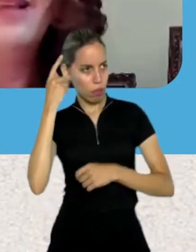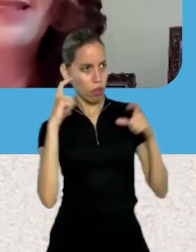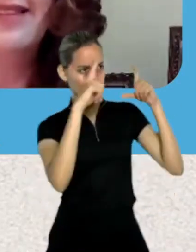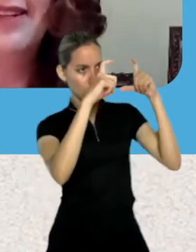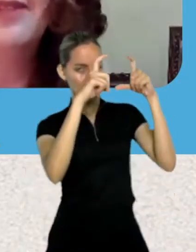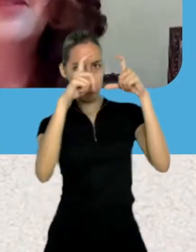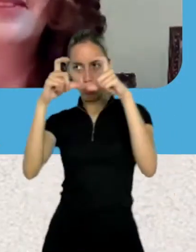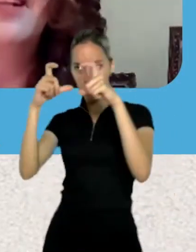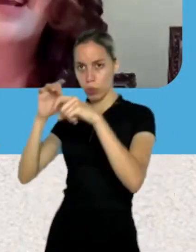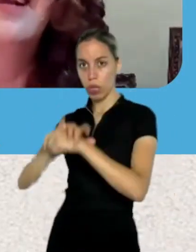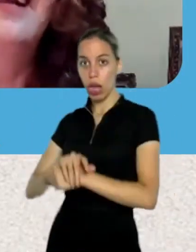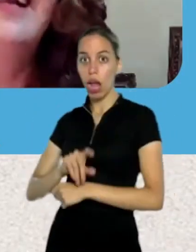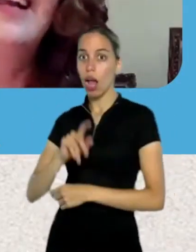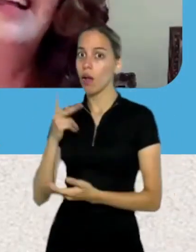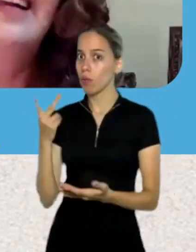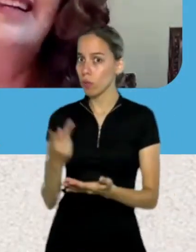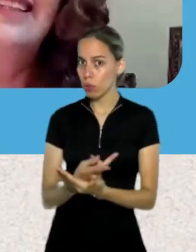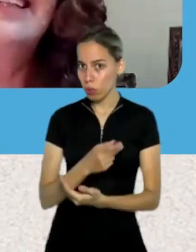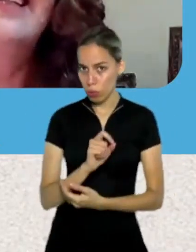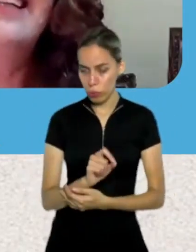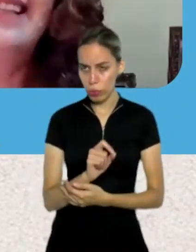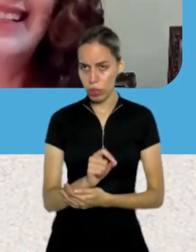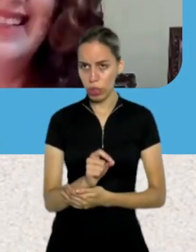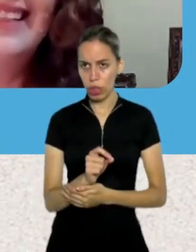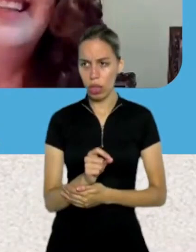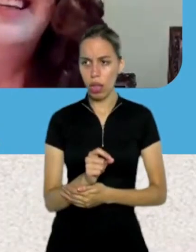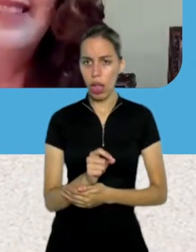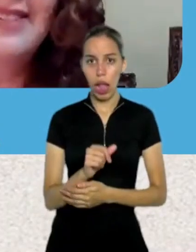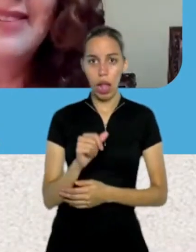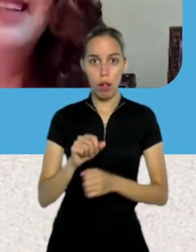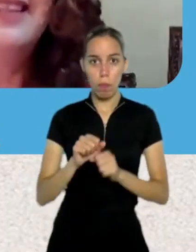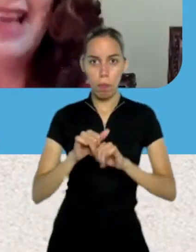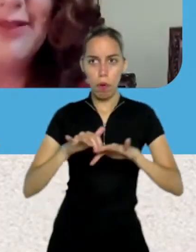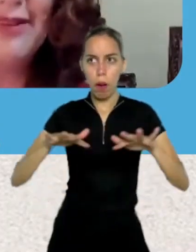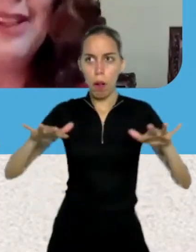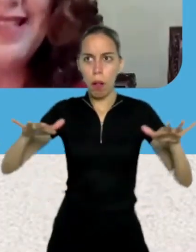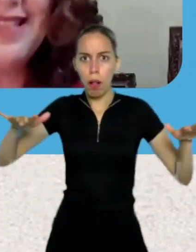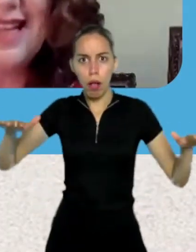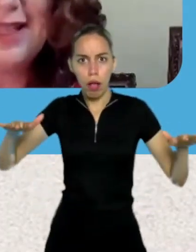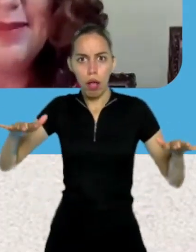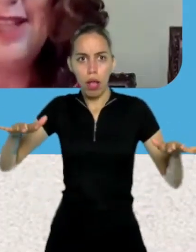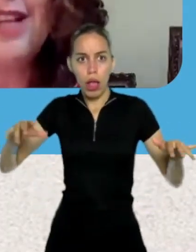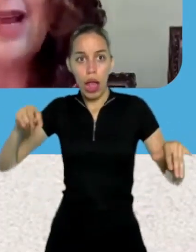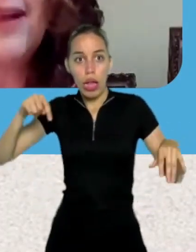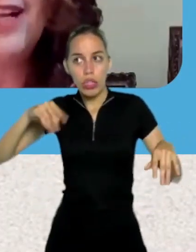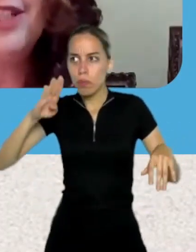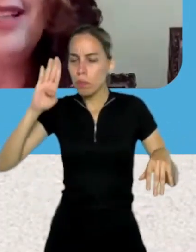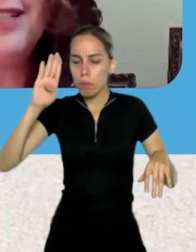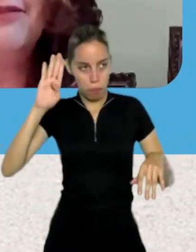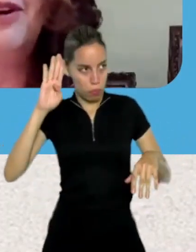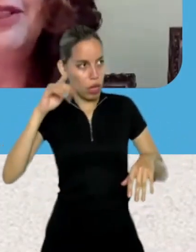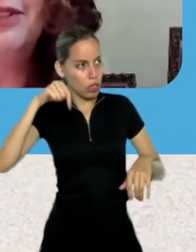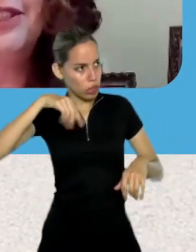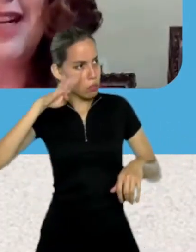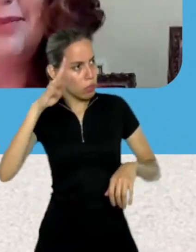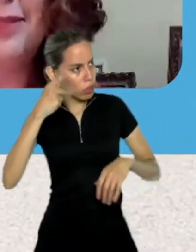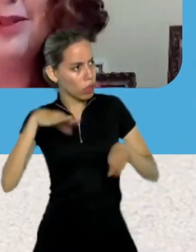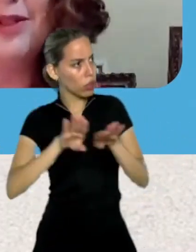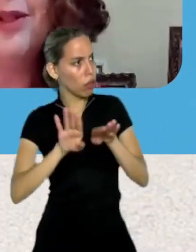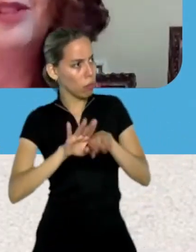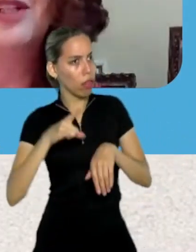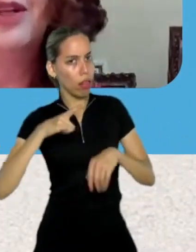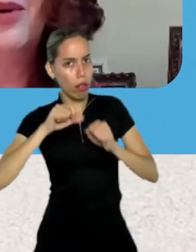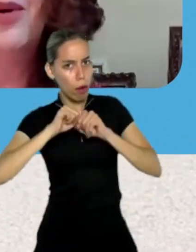pelo país inteiro, né? A gente teve aqui em Belo Horizonte também, né? Isso, teve, exatamente. Aí, a partir dessa foto que foi tirada em